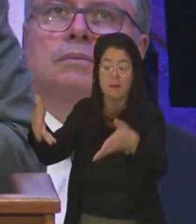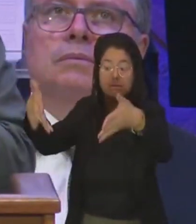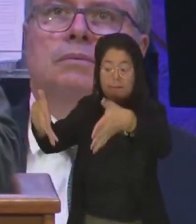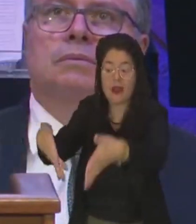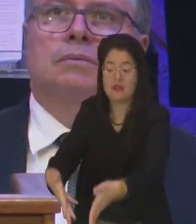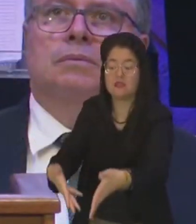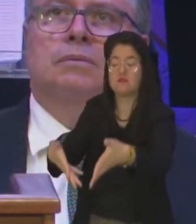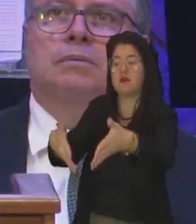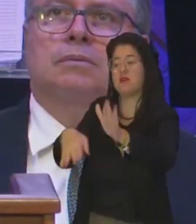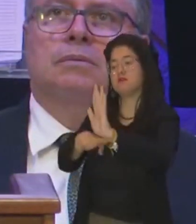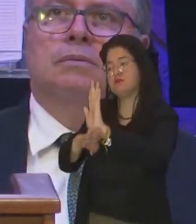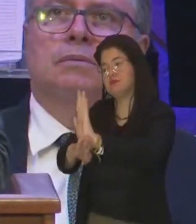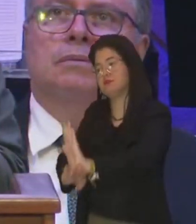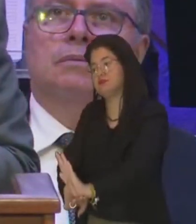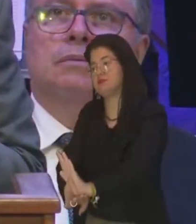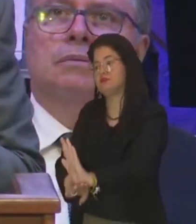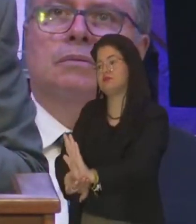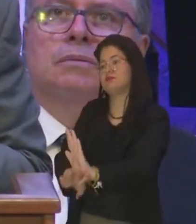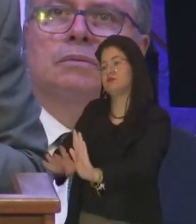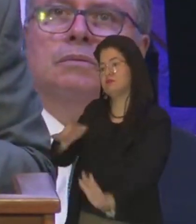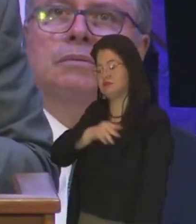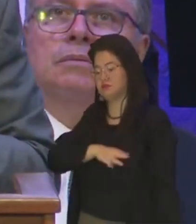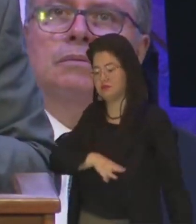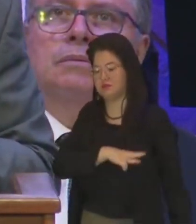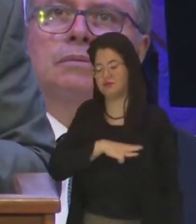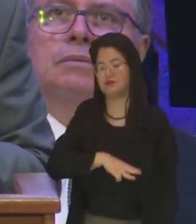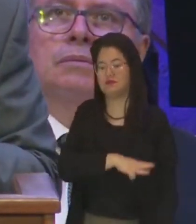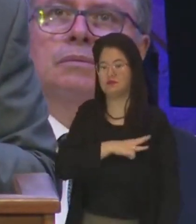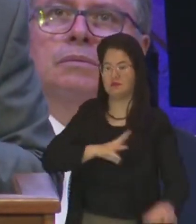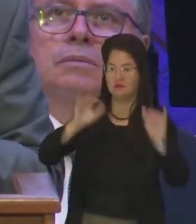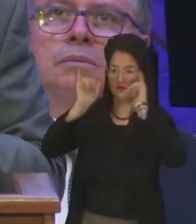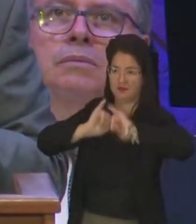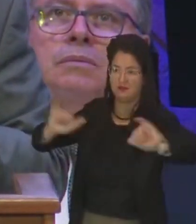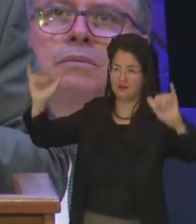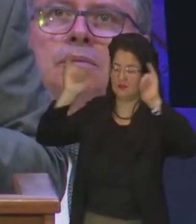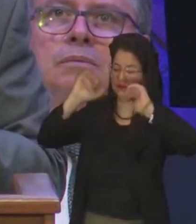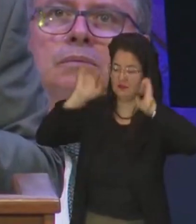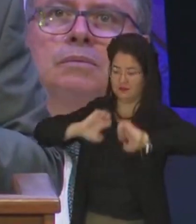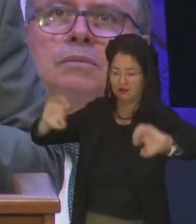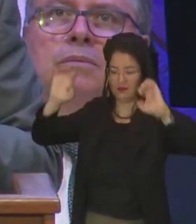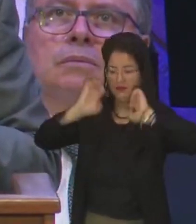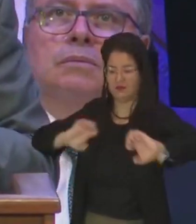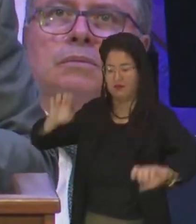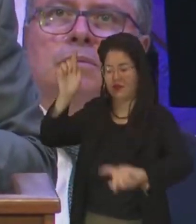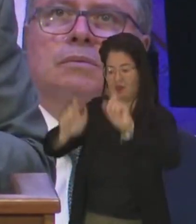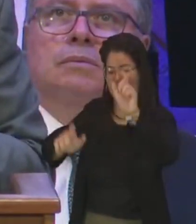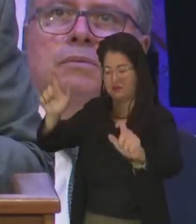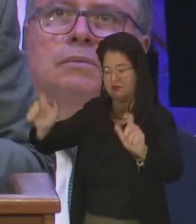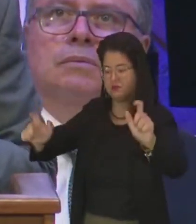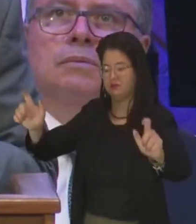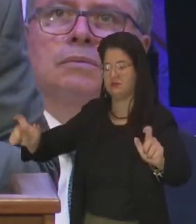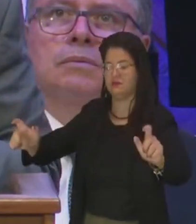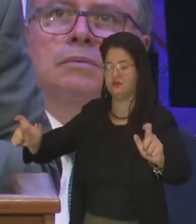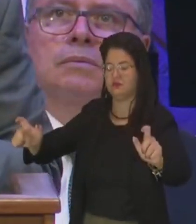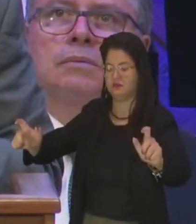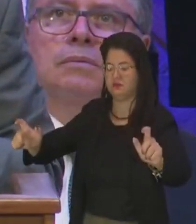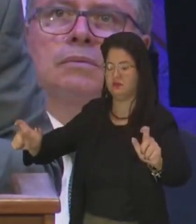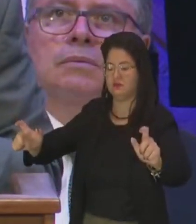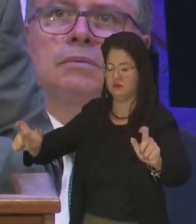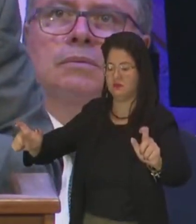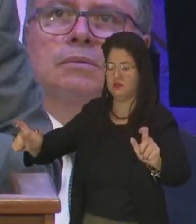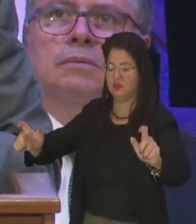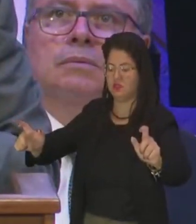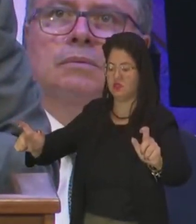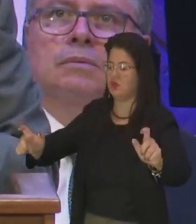participar, contribuindo com aqueles que estão lá, levando a mensagem de salvação, para que essas pessoas fujam do julgamento